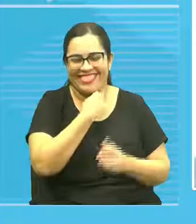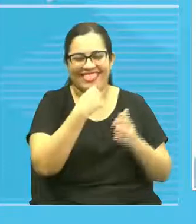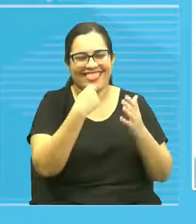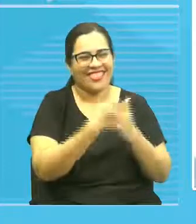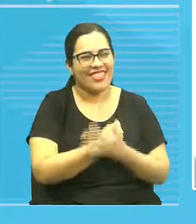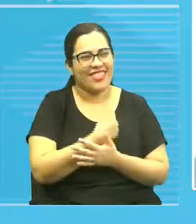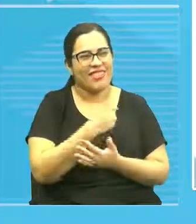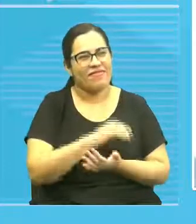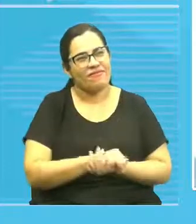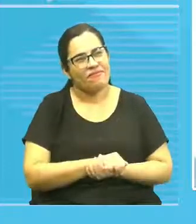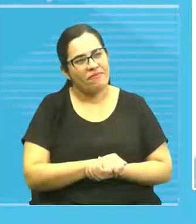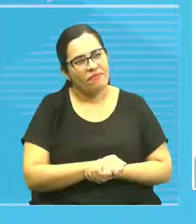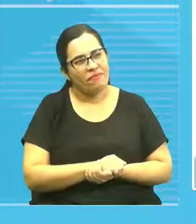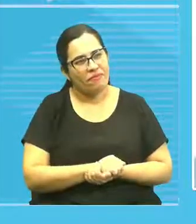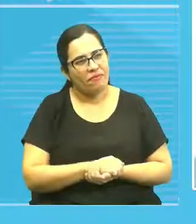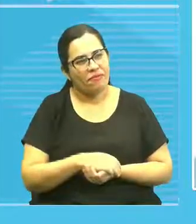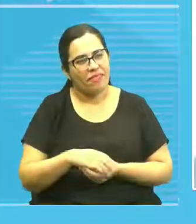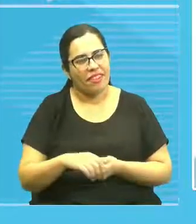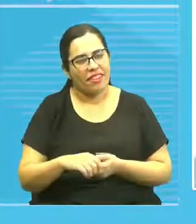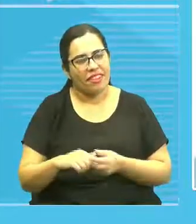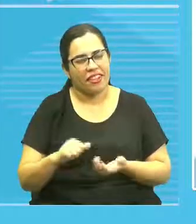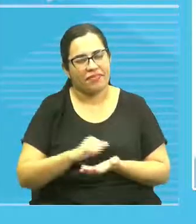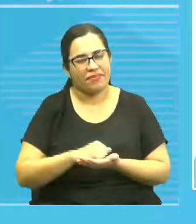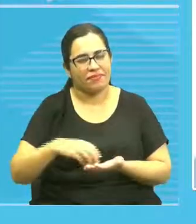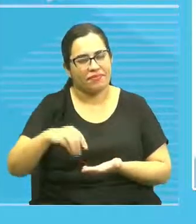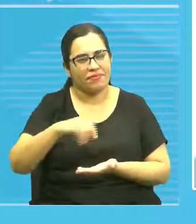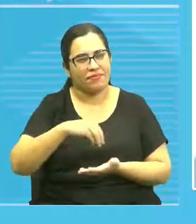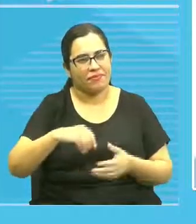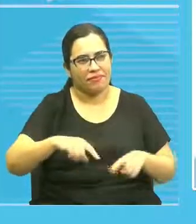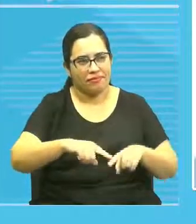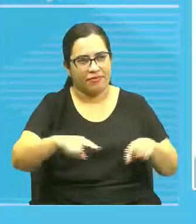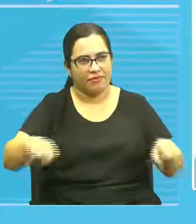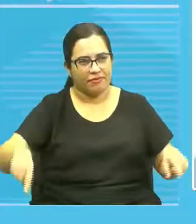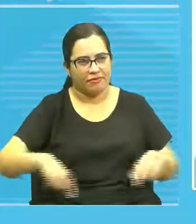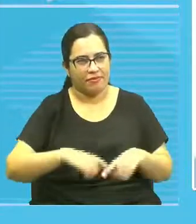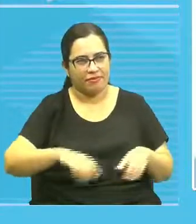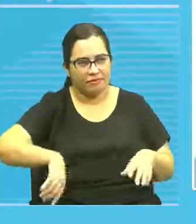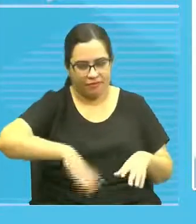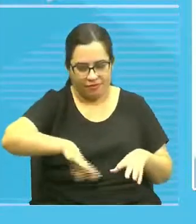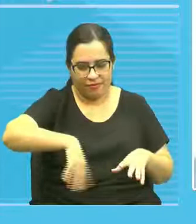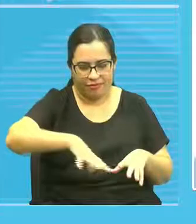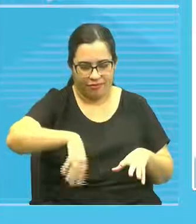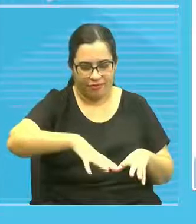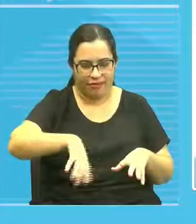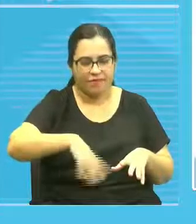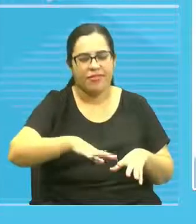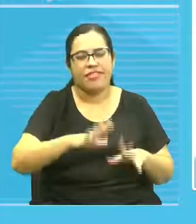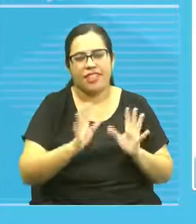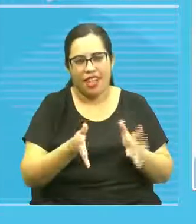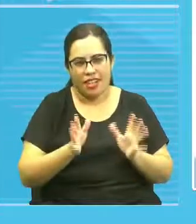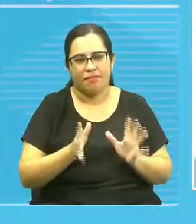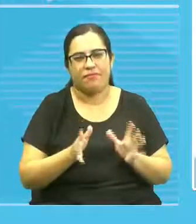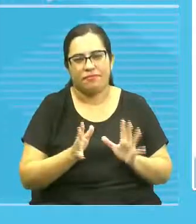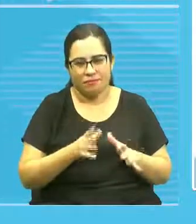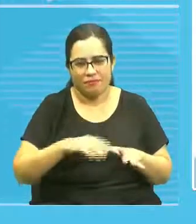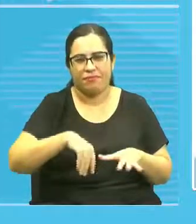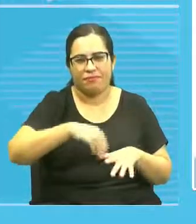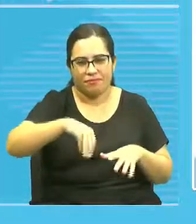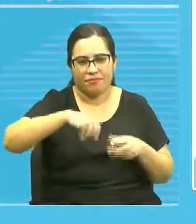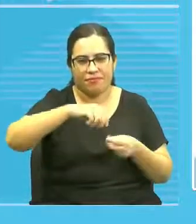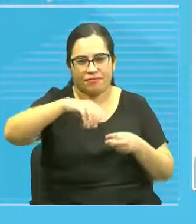Quando você já botou o sabão em pó, assim, no balde ou numa bacia e misturou com a mão?